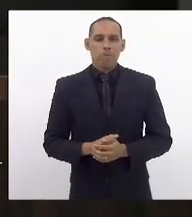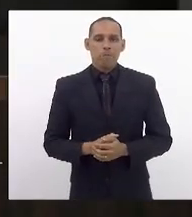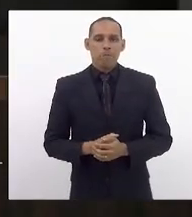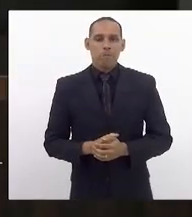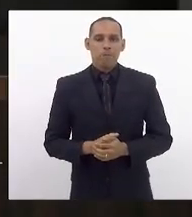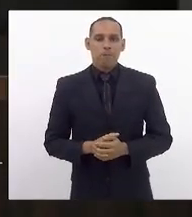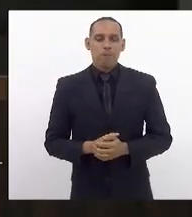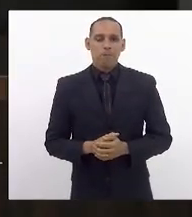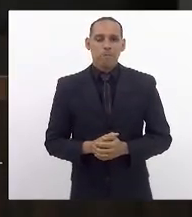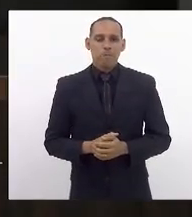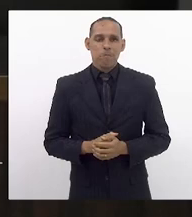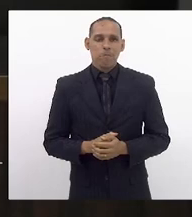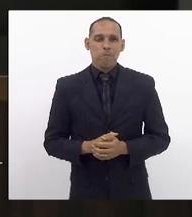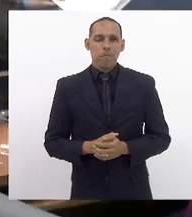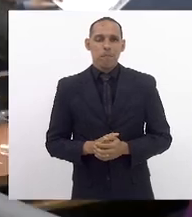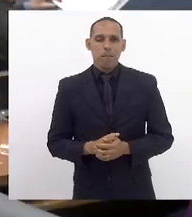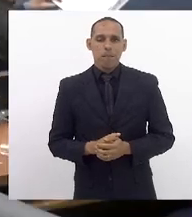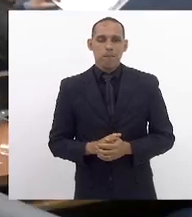É.